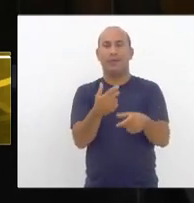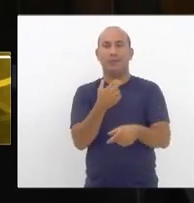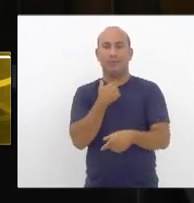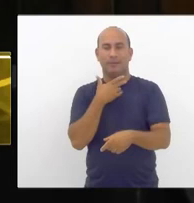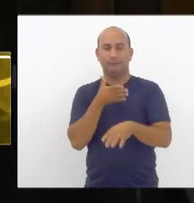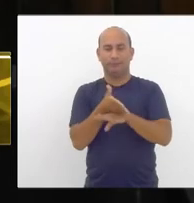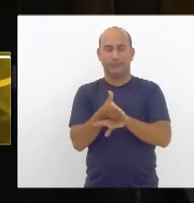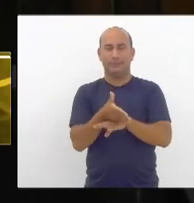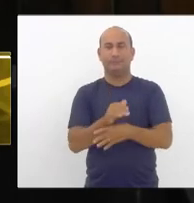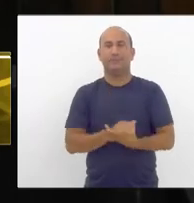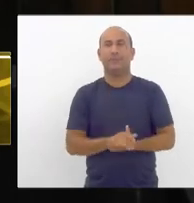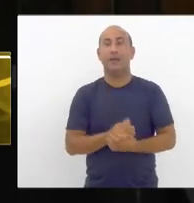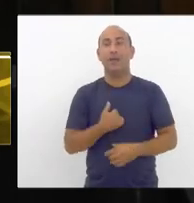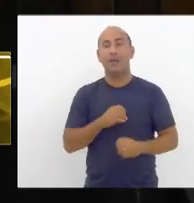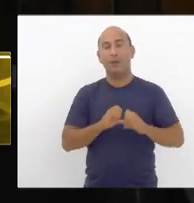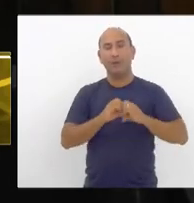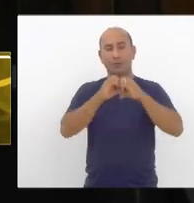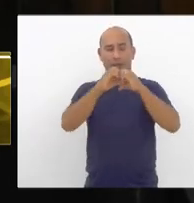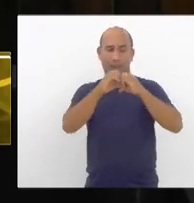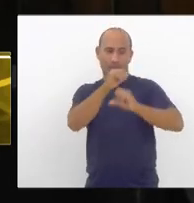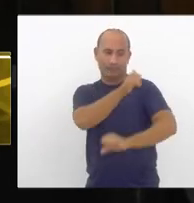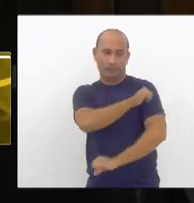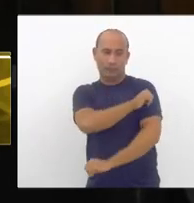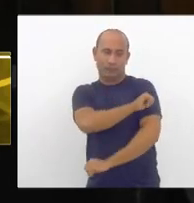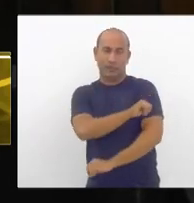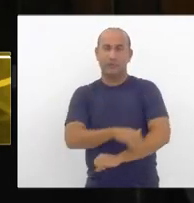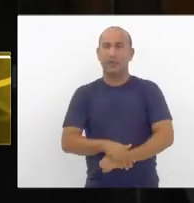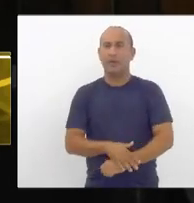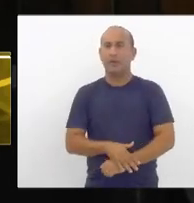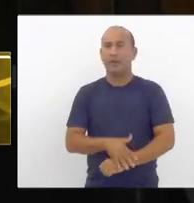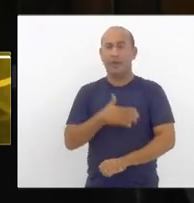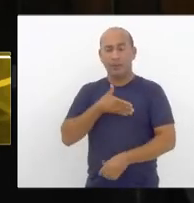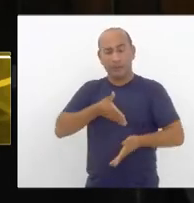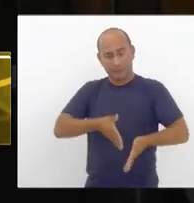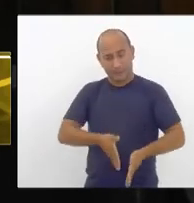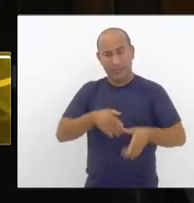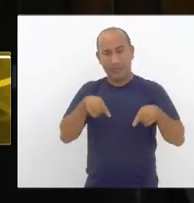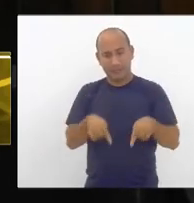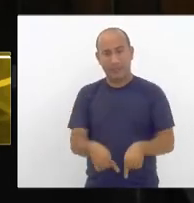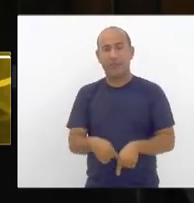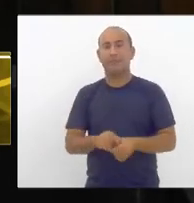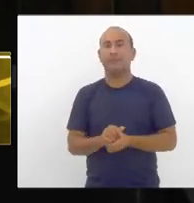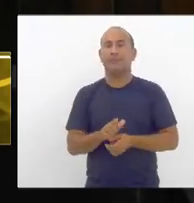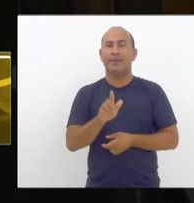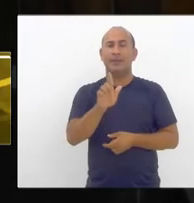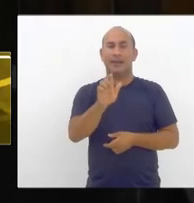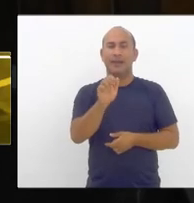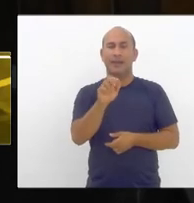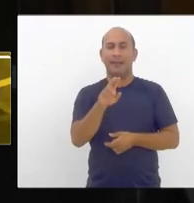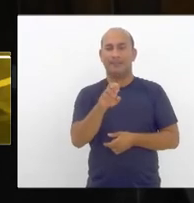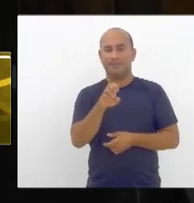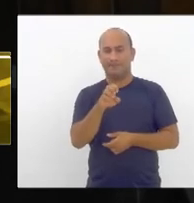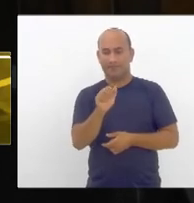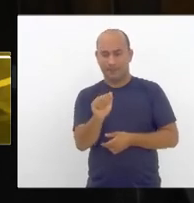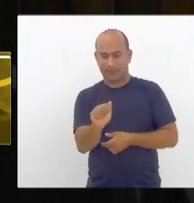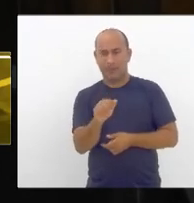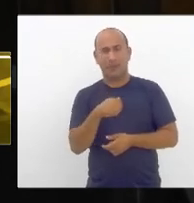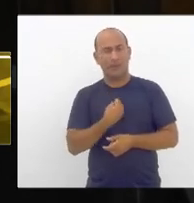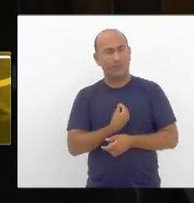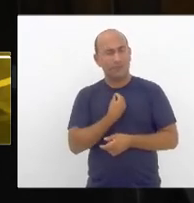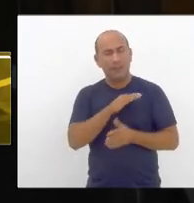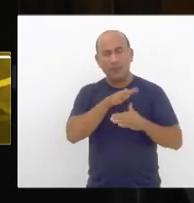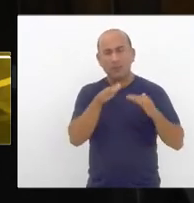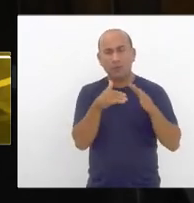eu sou apaixonado pelo Rio de Janeiro eu vivi Nasci Aqui na sinagável Vivi minha vida toda aqui